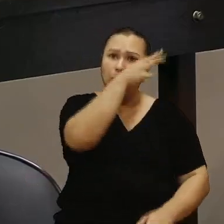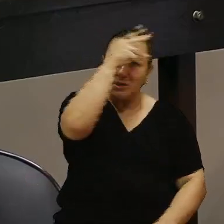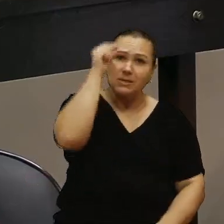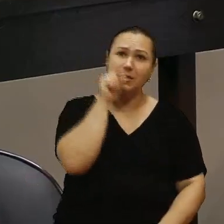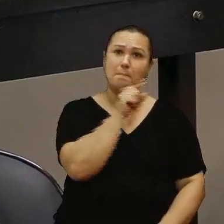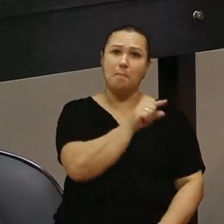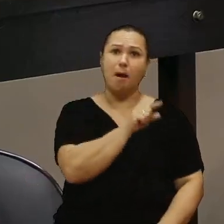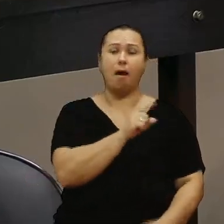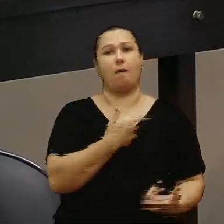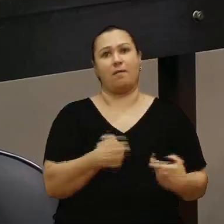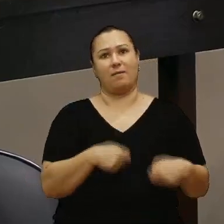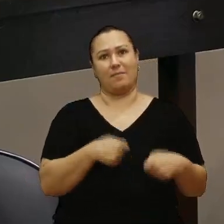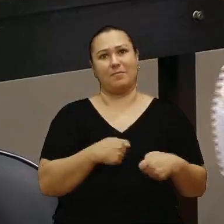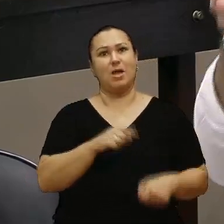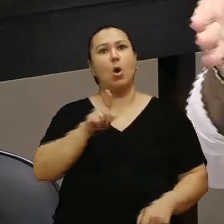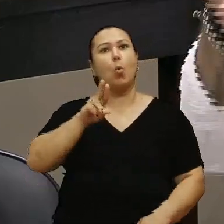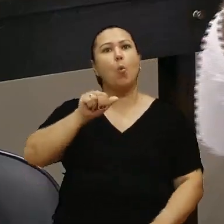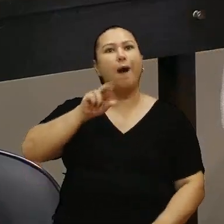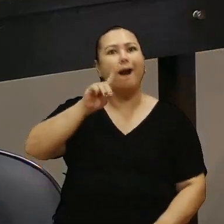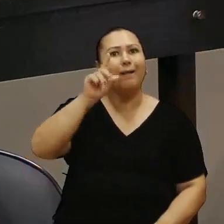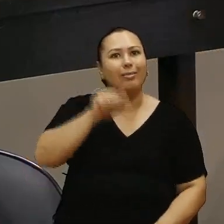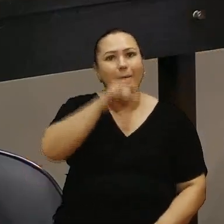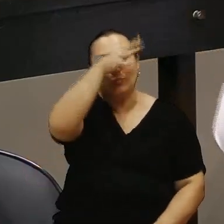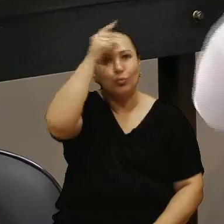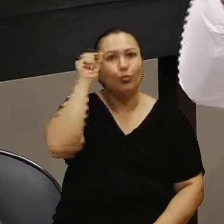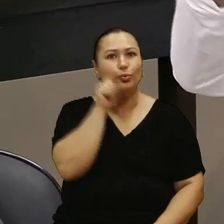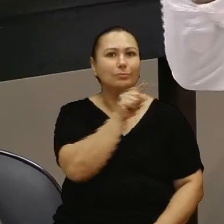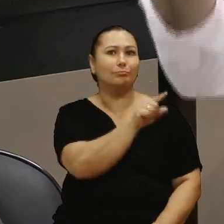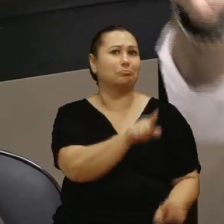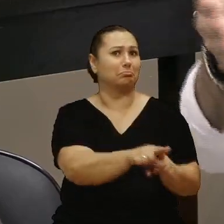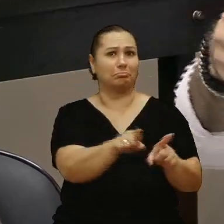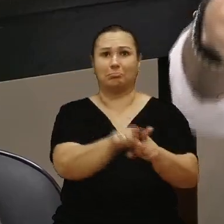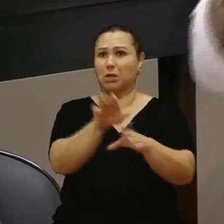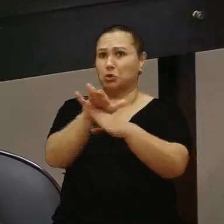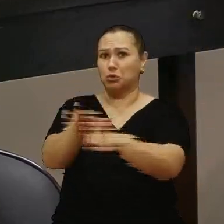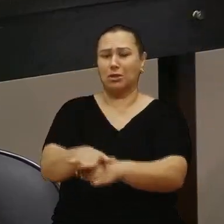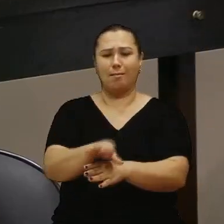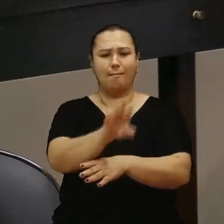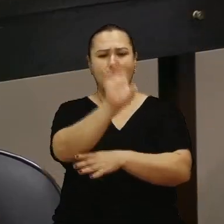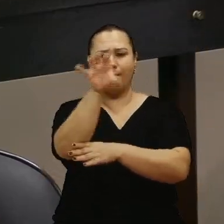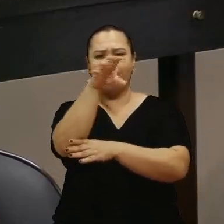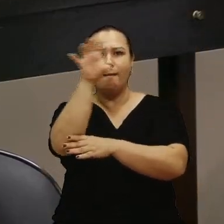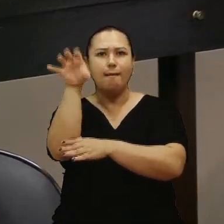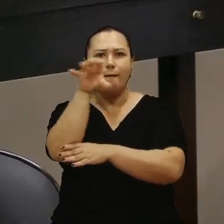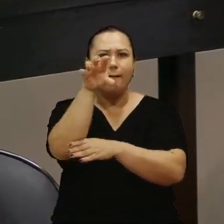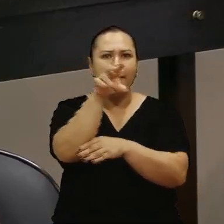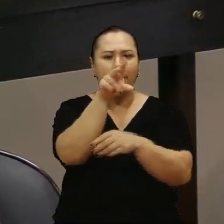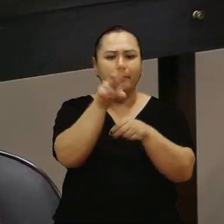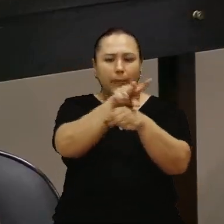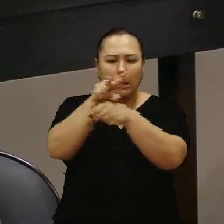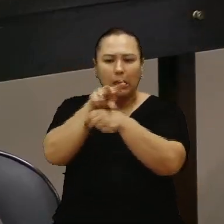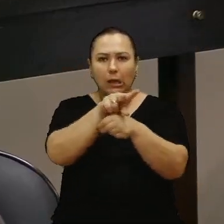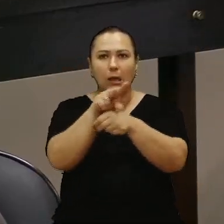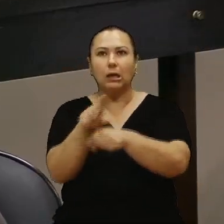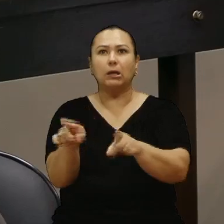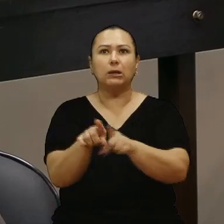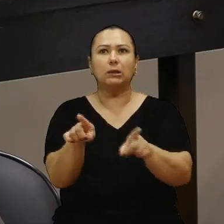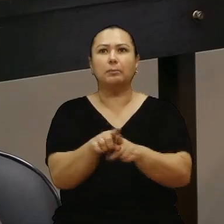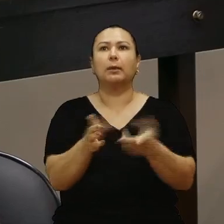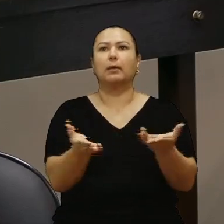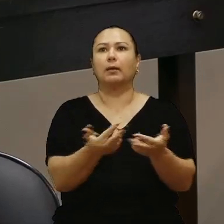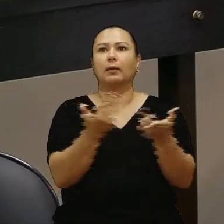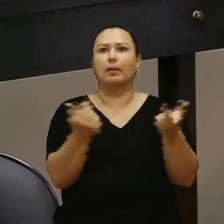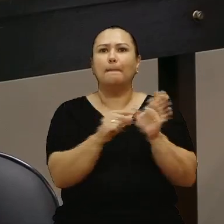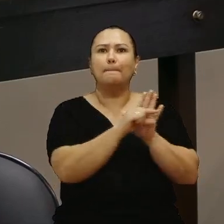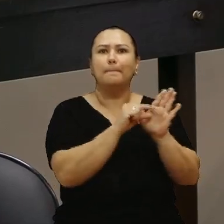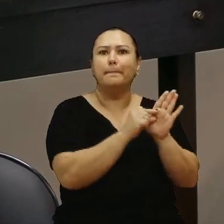faz o seu papel muito bem. Mas eu acho que a Guarda Municipal também vai estar auxiliando na questão das câmeras, na questão ali do patrimônio público. Então,